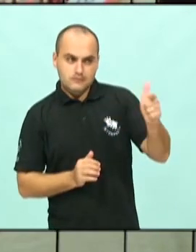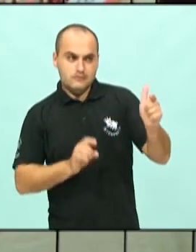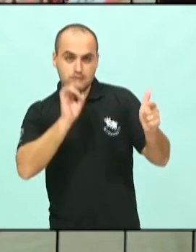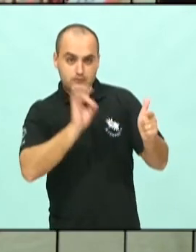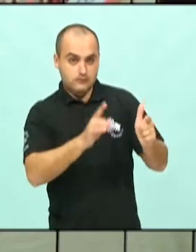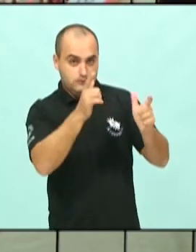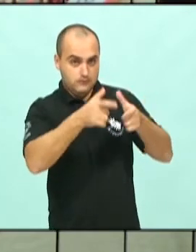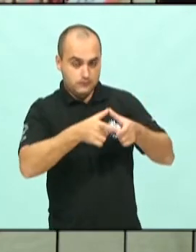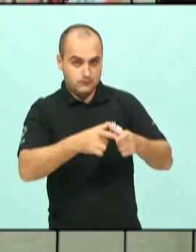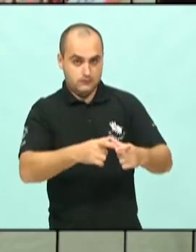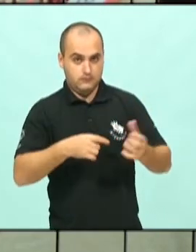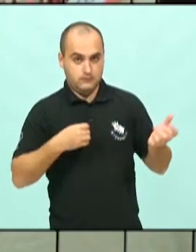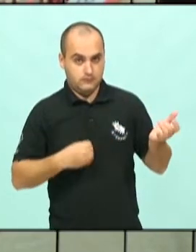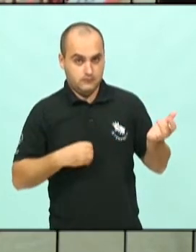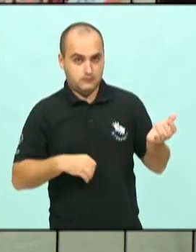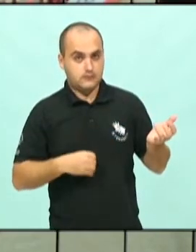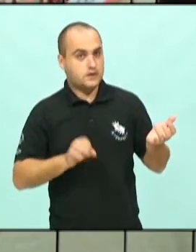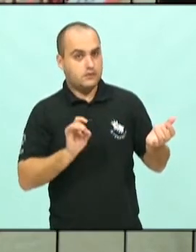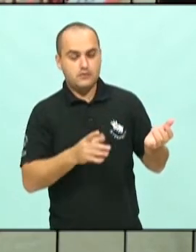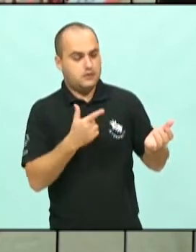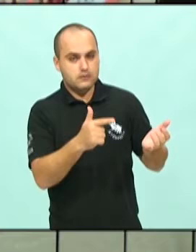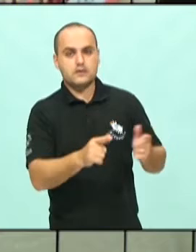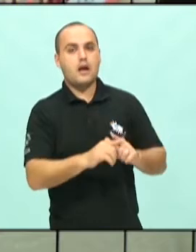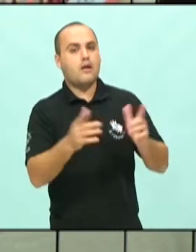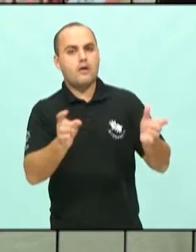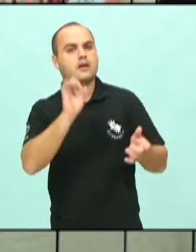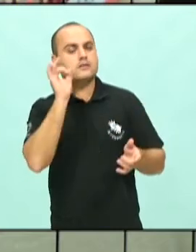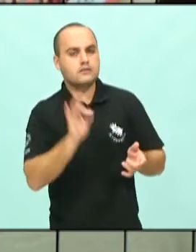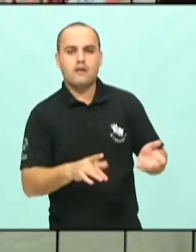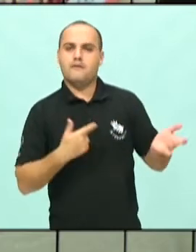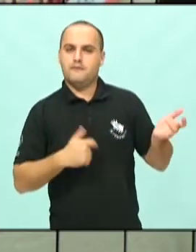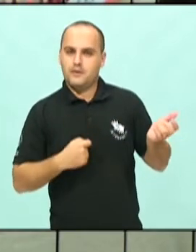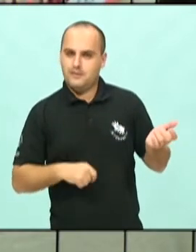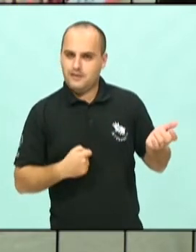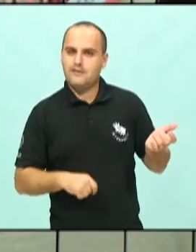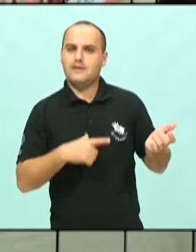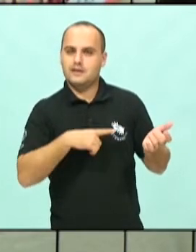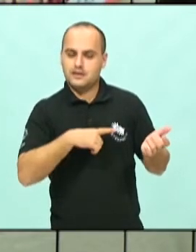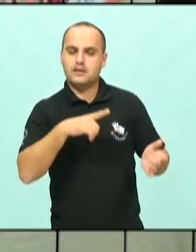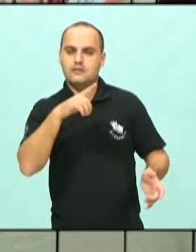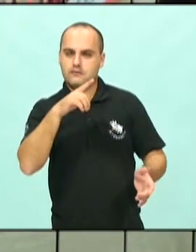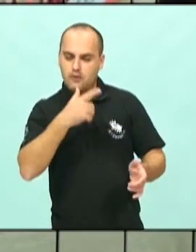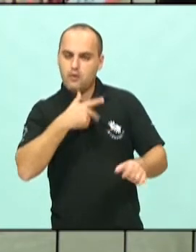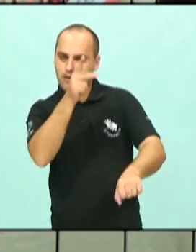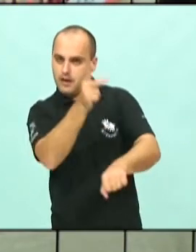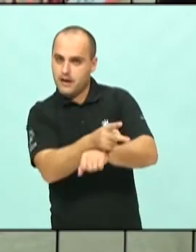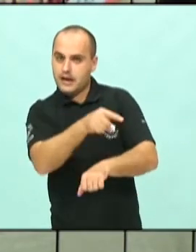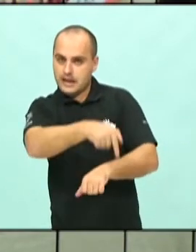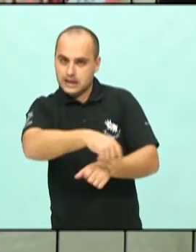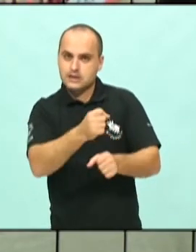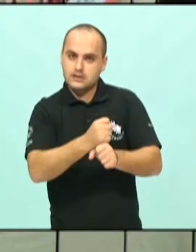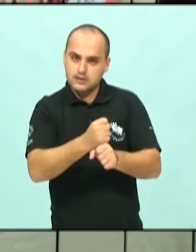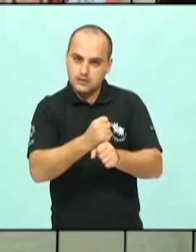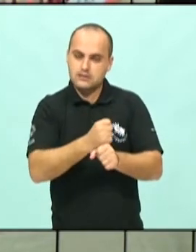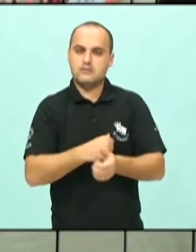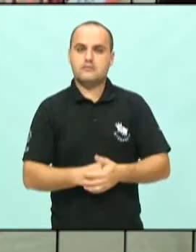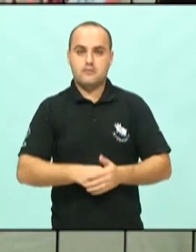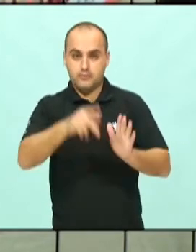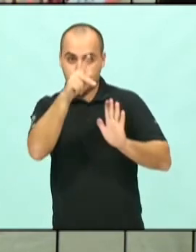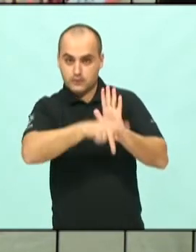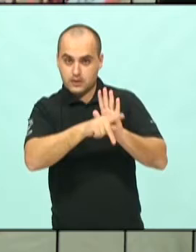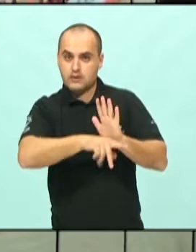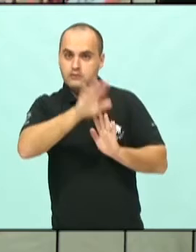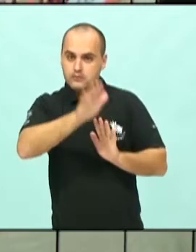violão. Então, estou preparando um disco exclusivamente de violão, instrumental, que vai ser gravado esse ano. O projeto já está aprovado na LIC, aqui em